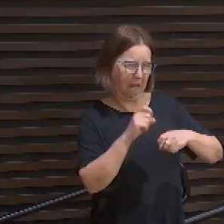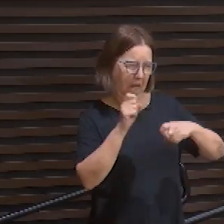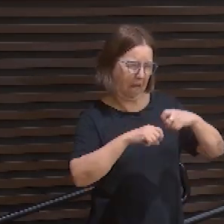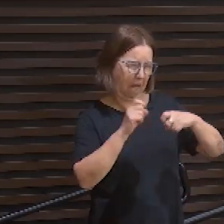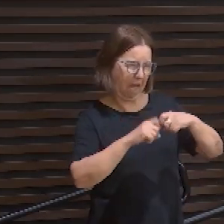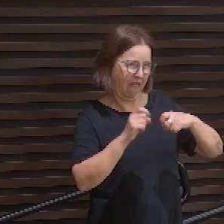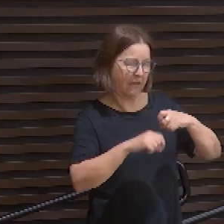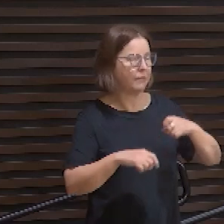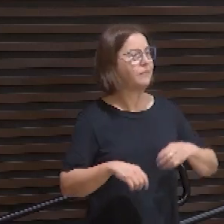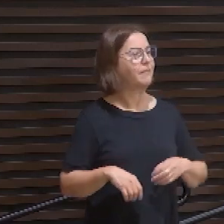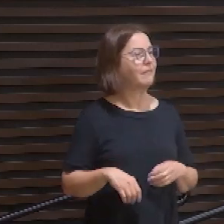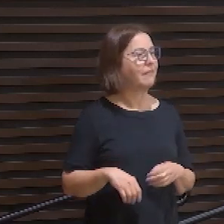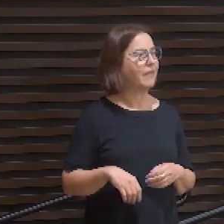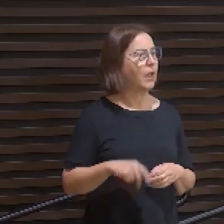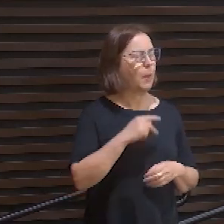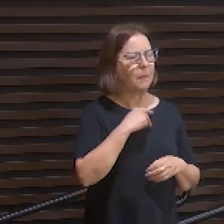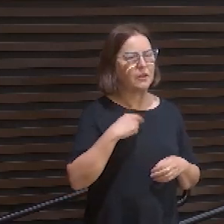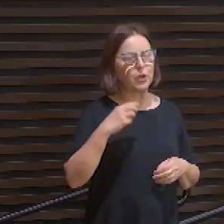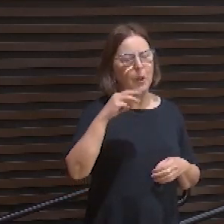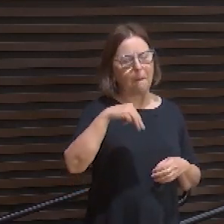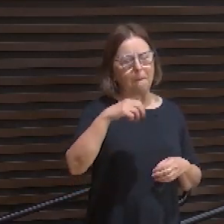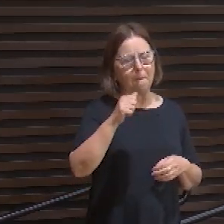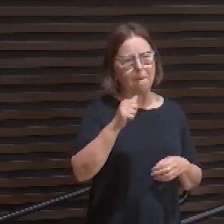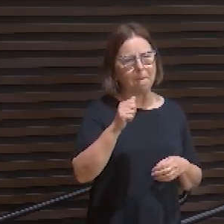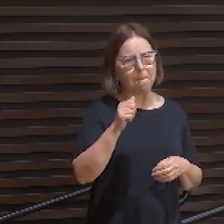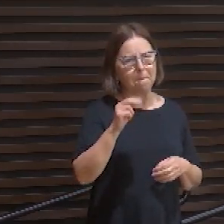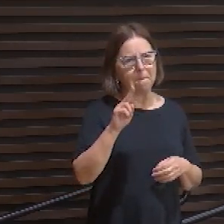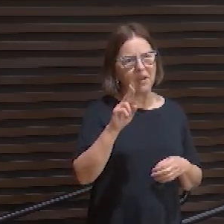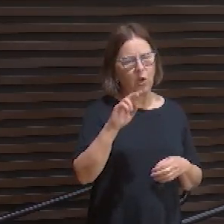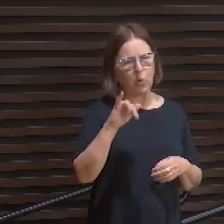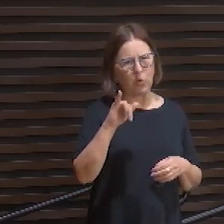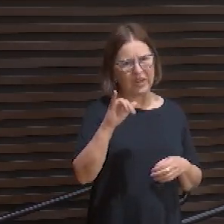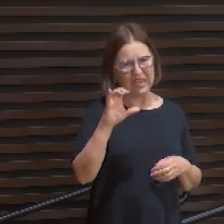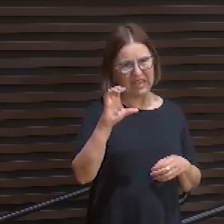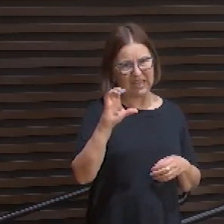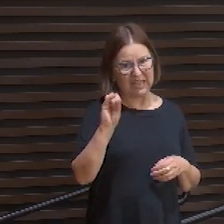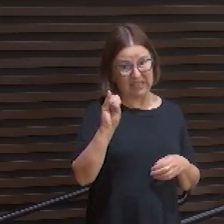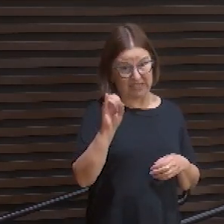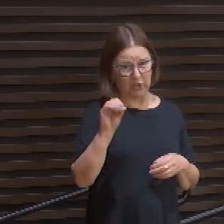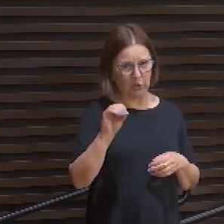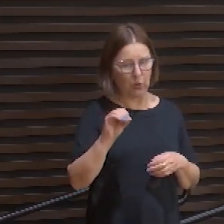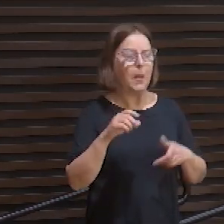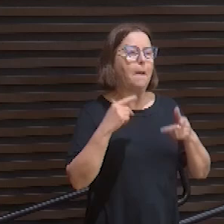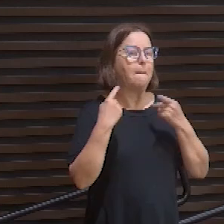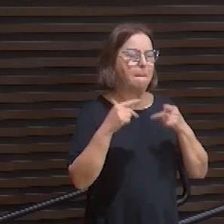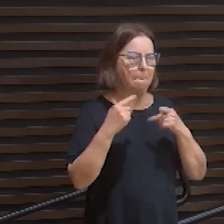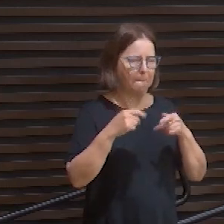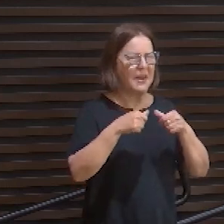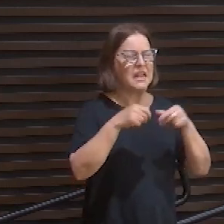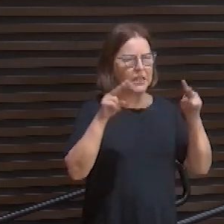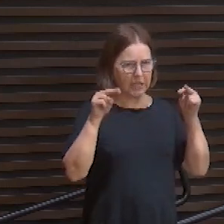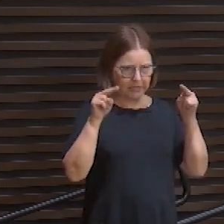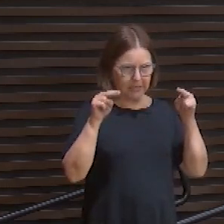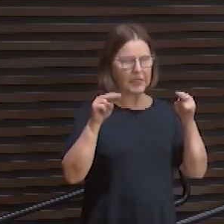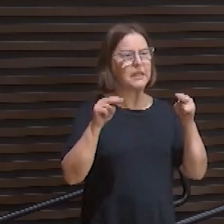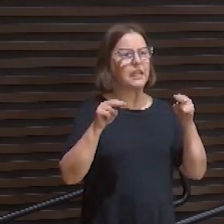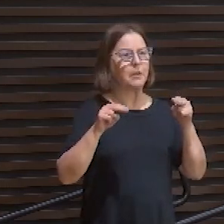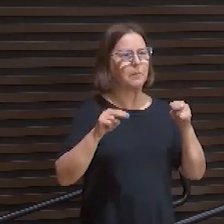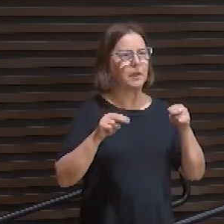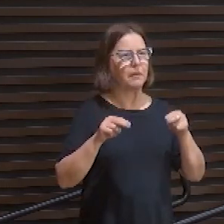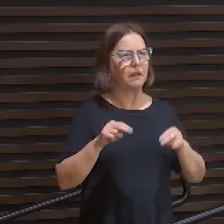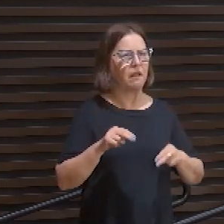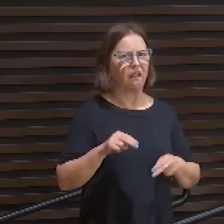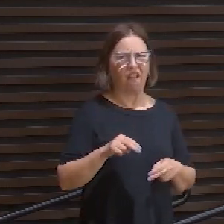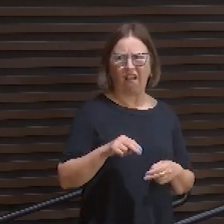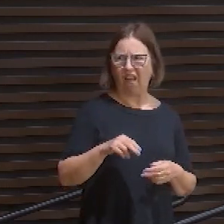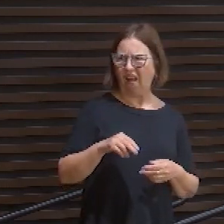está fazendo um trabalho maravilhoso aqui. Tem algumas pessoas meio escandalizadas. O pastor Maurício, fala no submundo. O